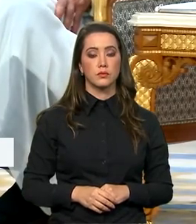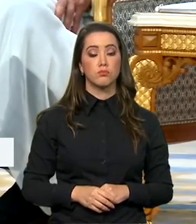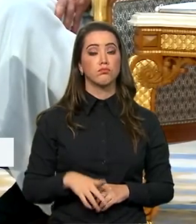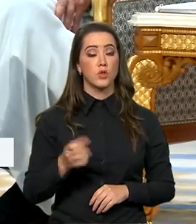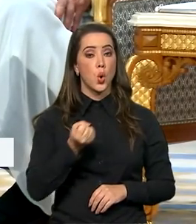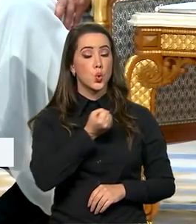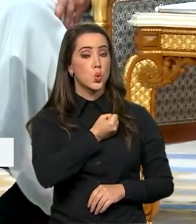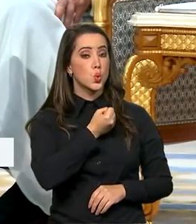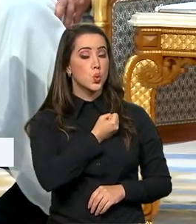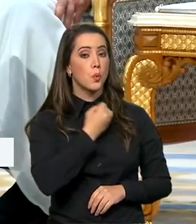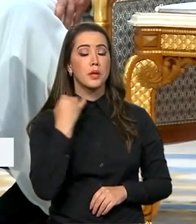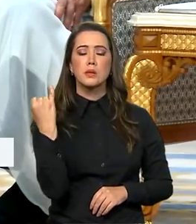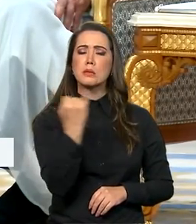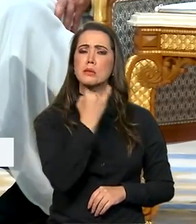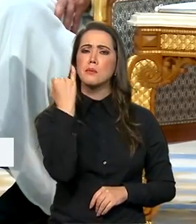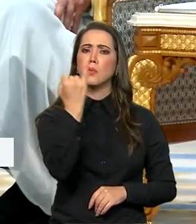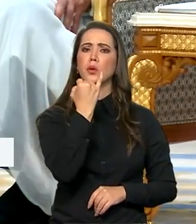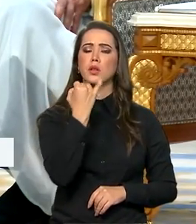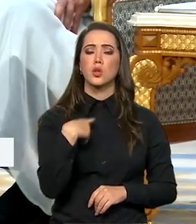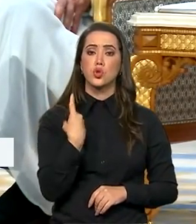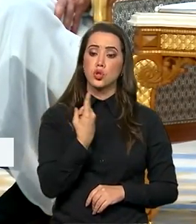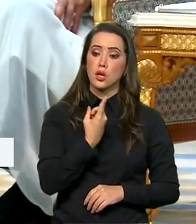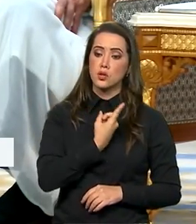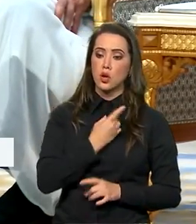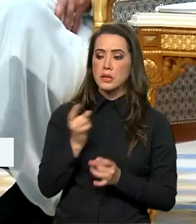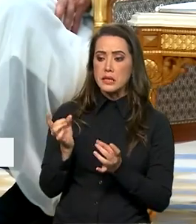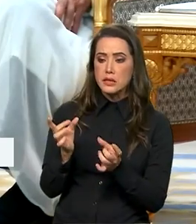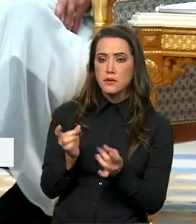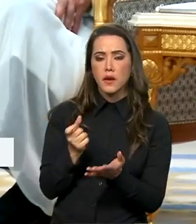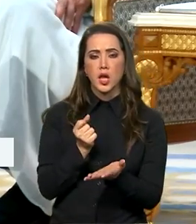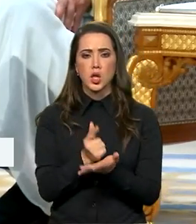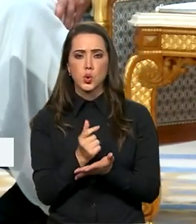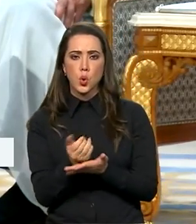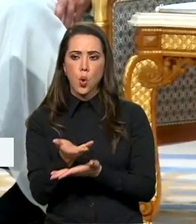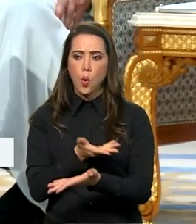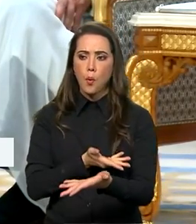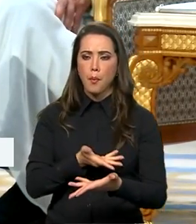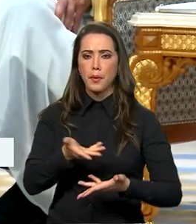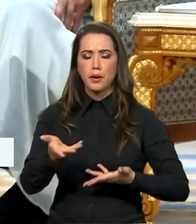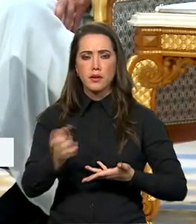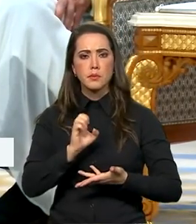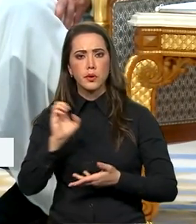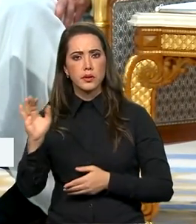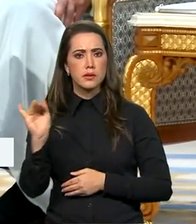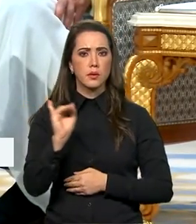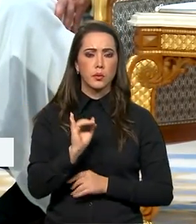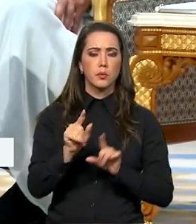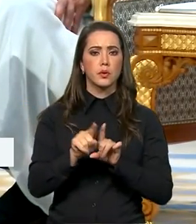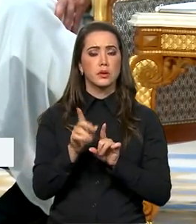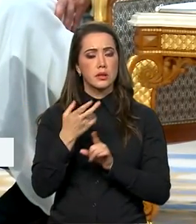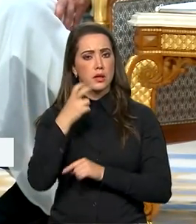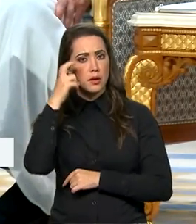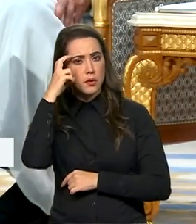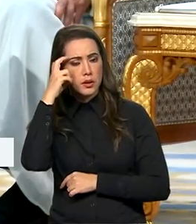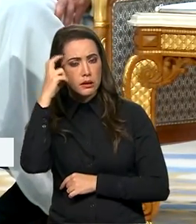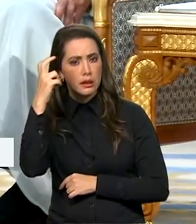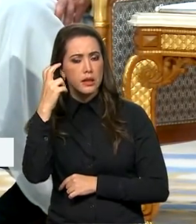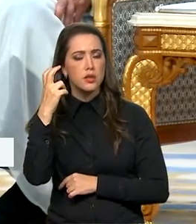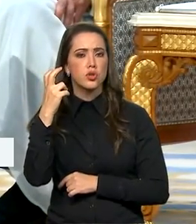números expressivos do nosso comércio, a cooperação em esportes e inteligência